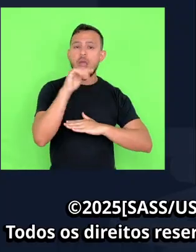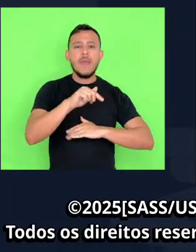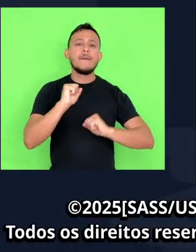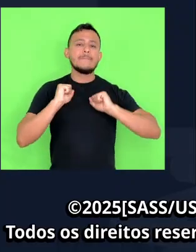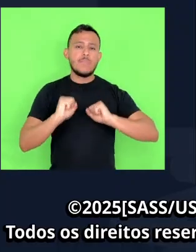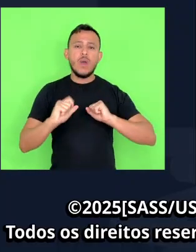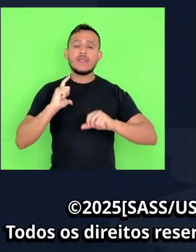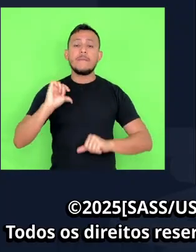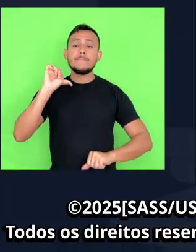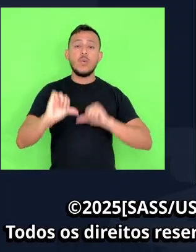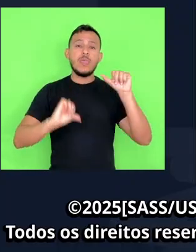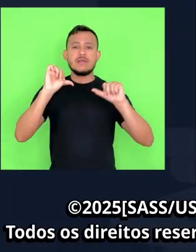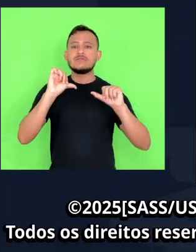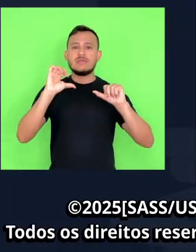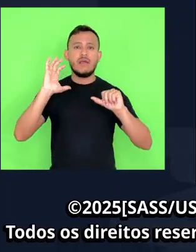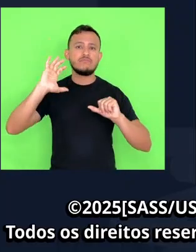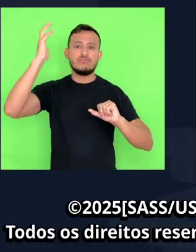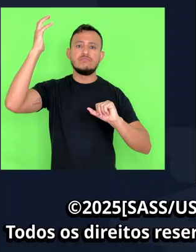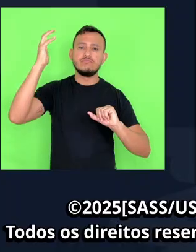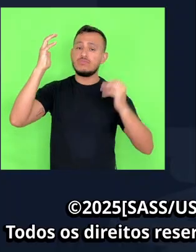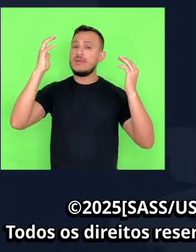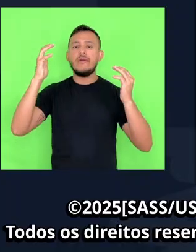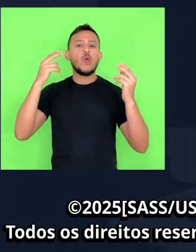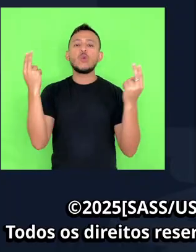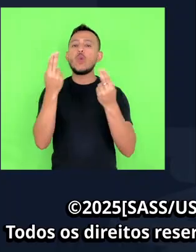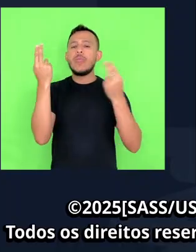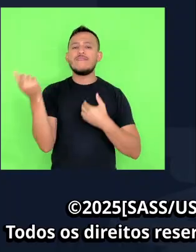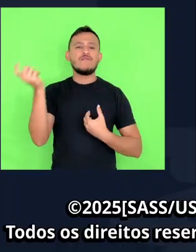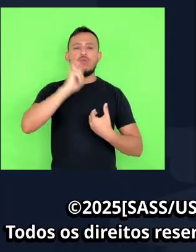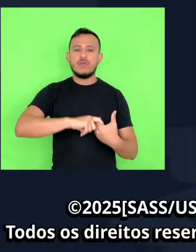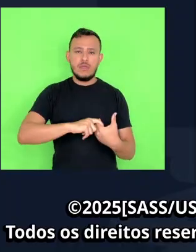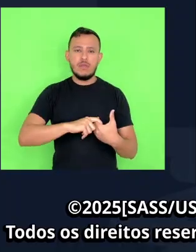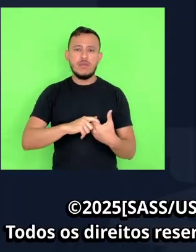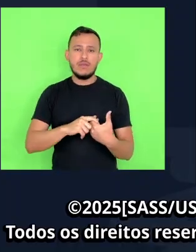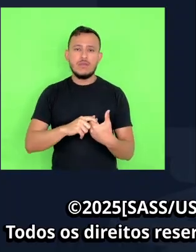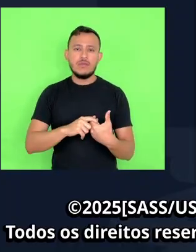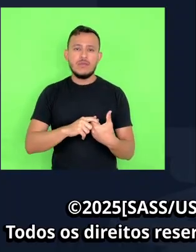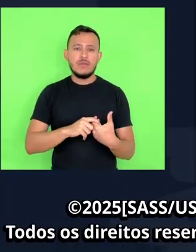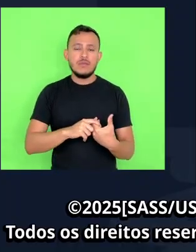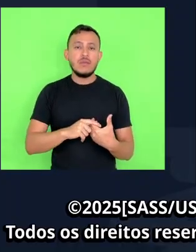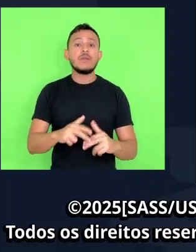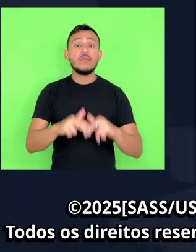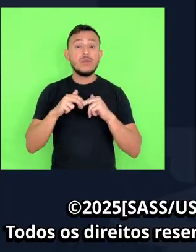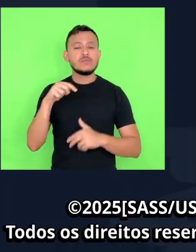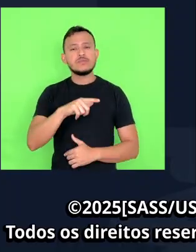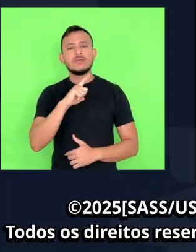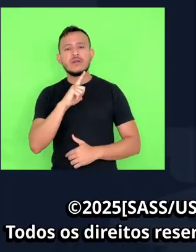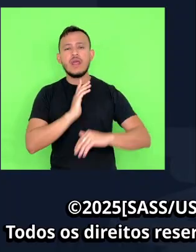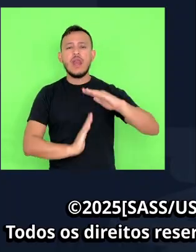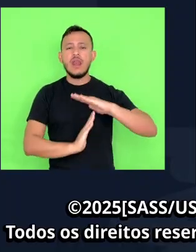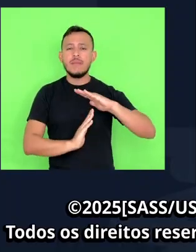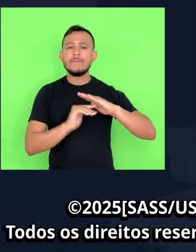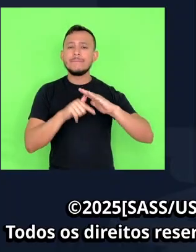desencadear mudanças ambientais irreversíveis. Nós ultrapassamos esse